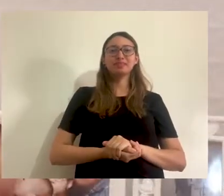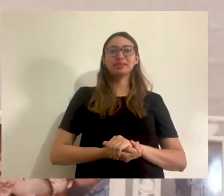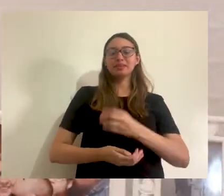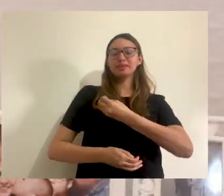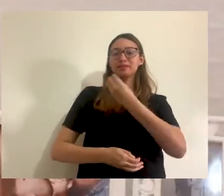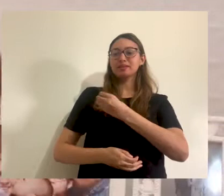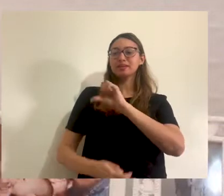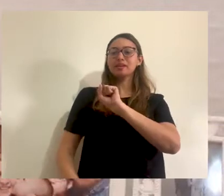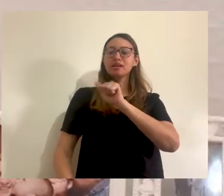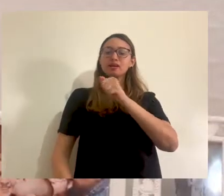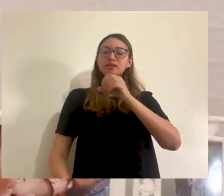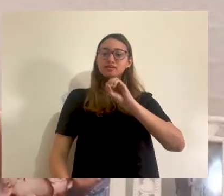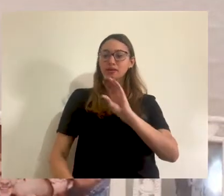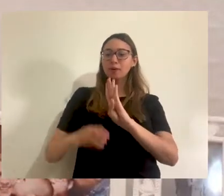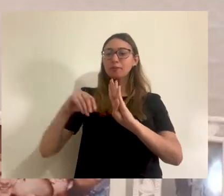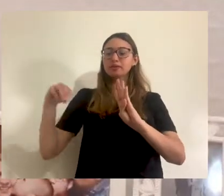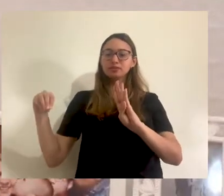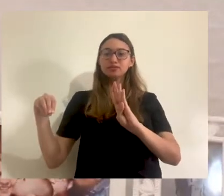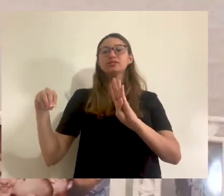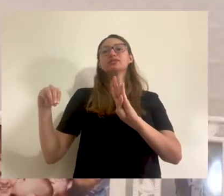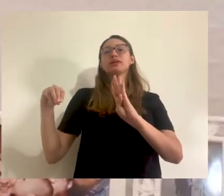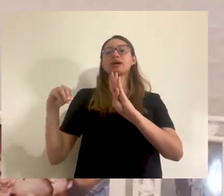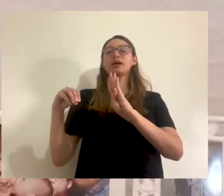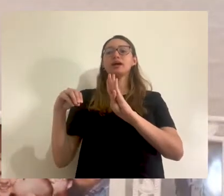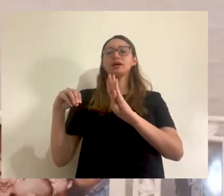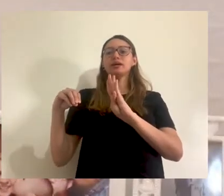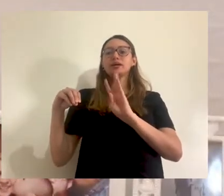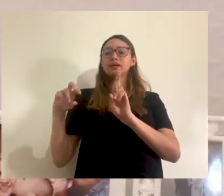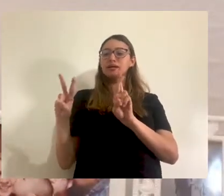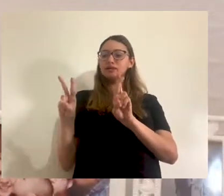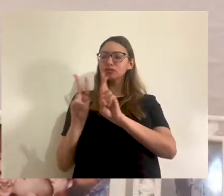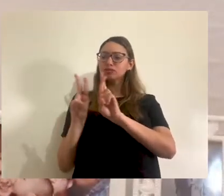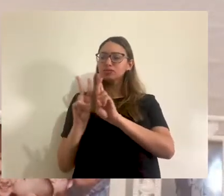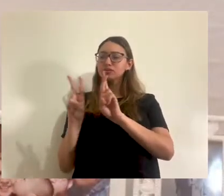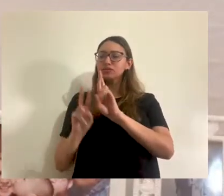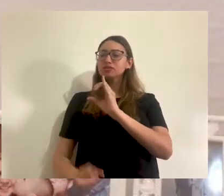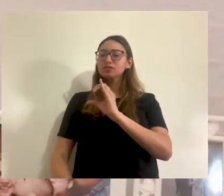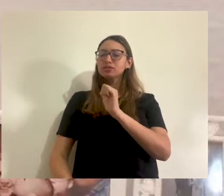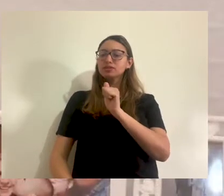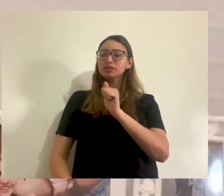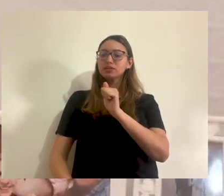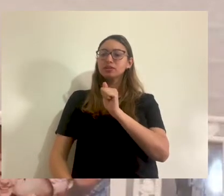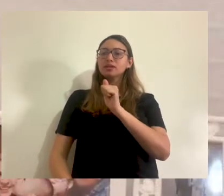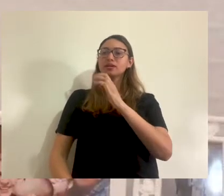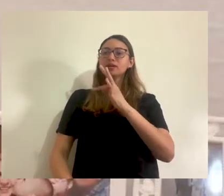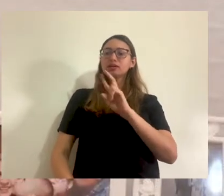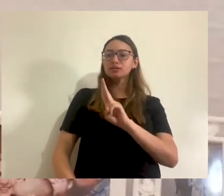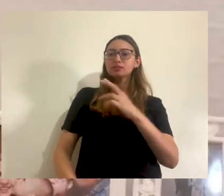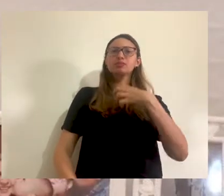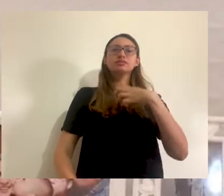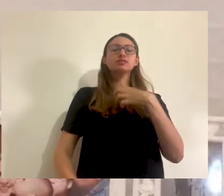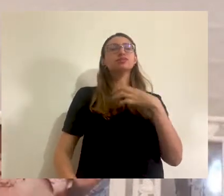São João Batista, que é de Barreirinha, de Recanto Verde e Icatu, que você possa se sentir em casa